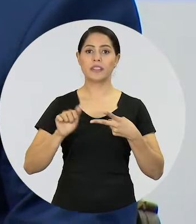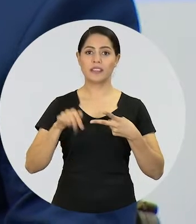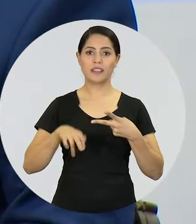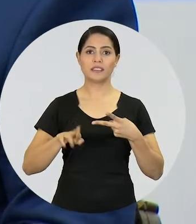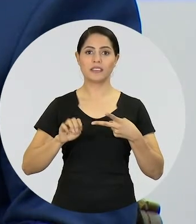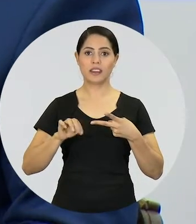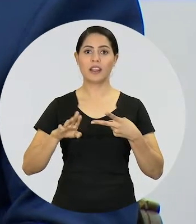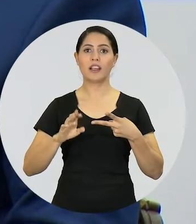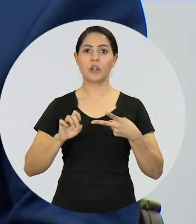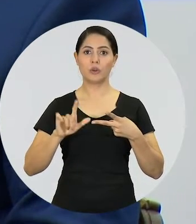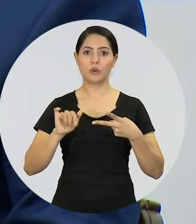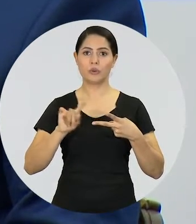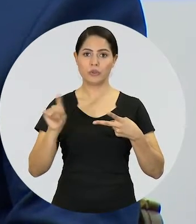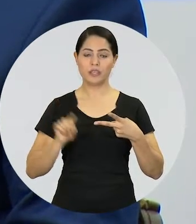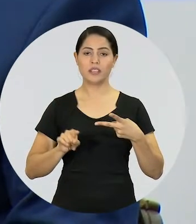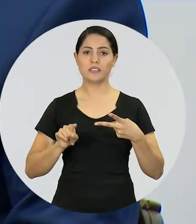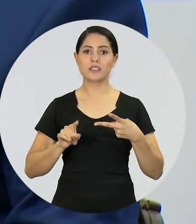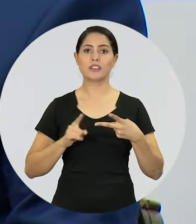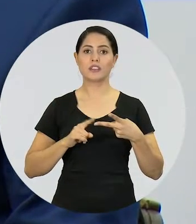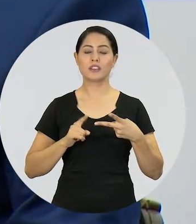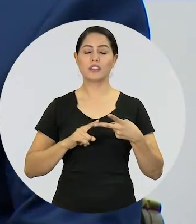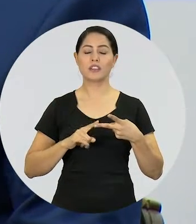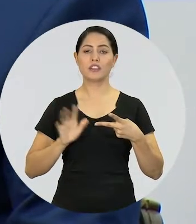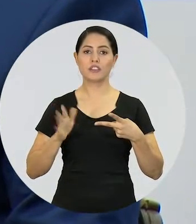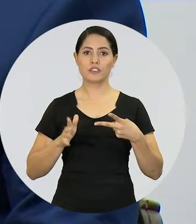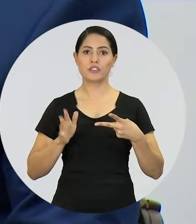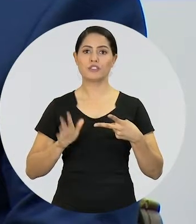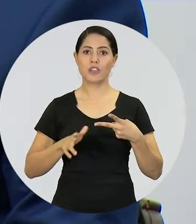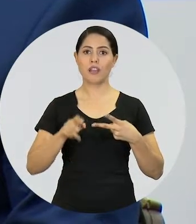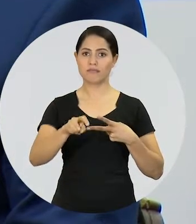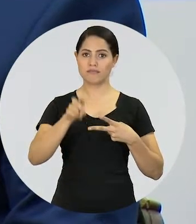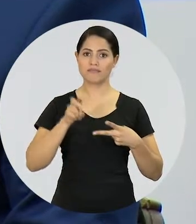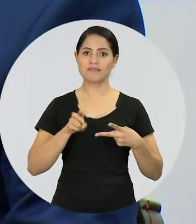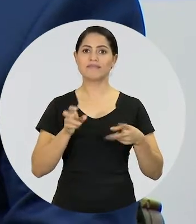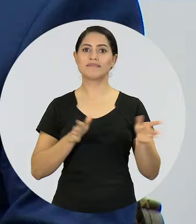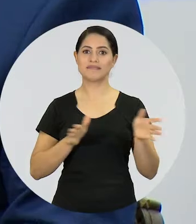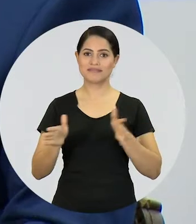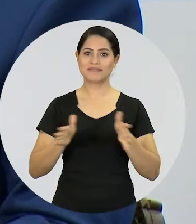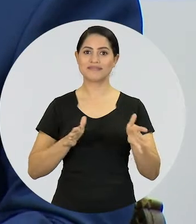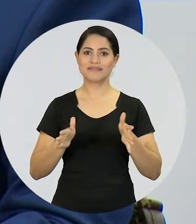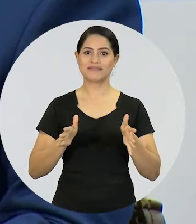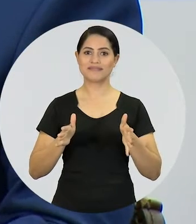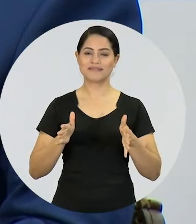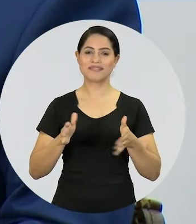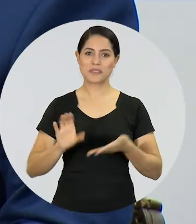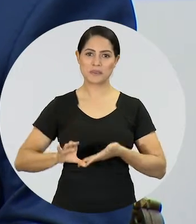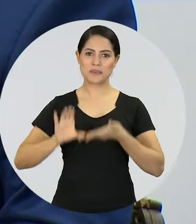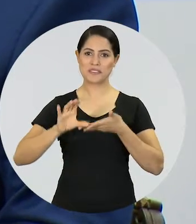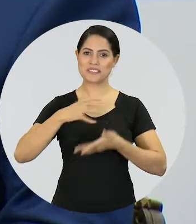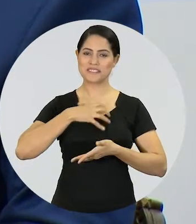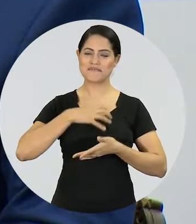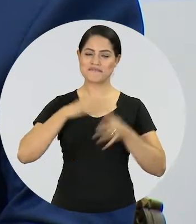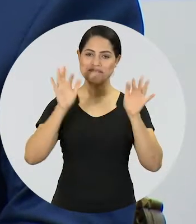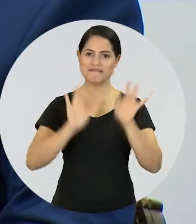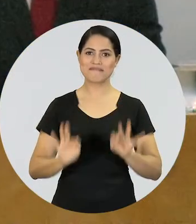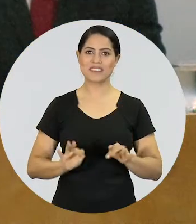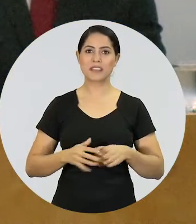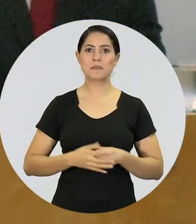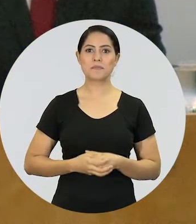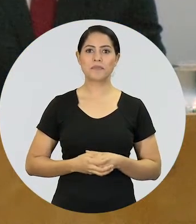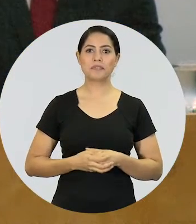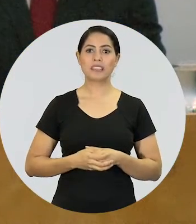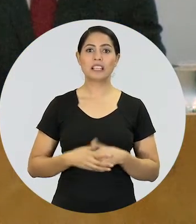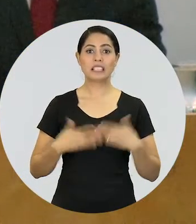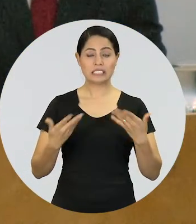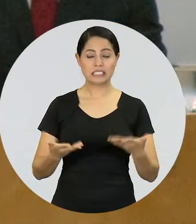mandato, e André Luiz Guimarães Godinho, cuja recondução muito honra e engrandece este Conselho. E